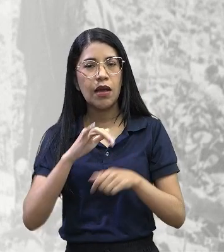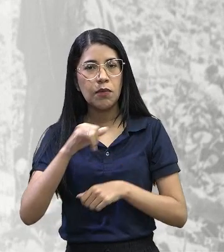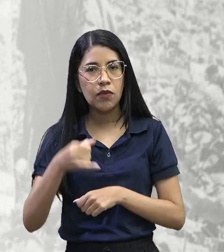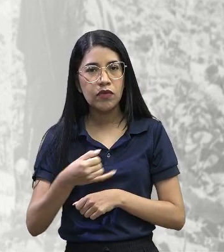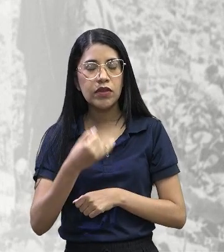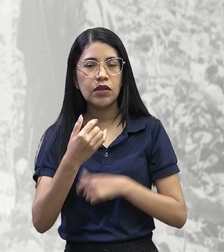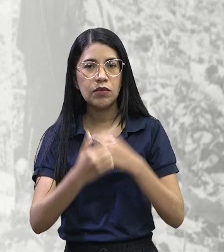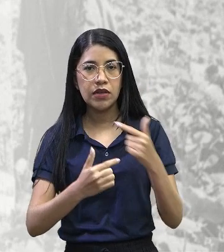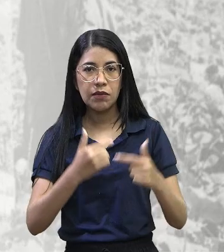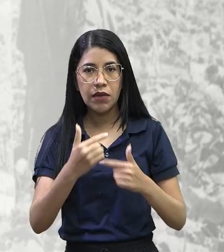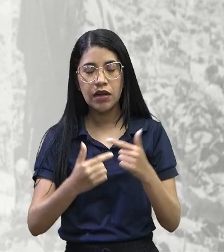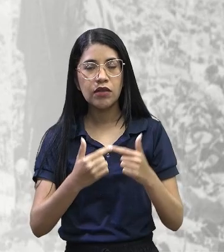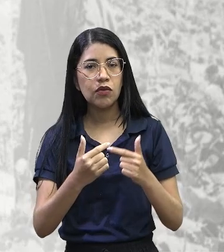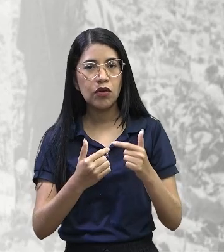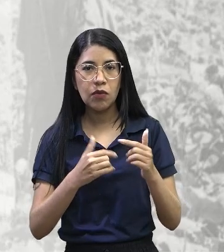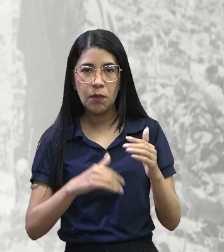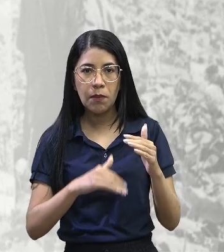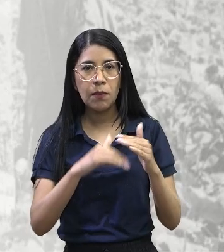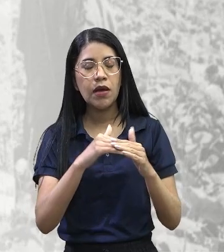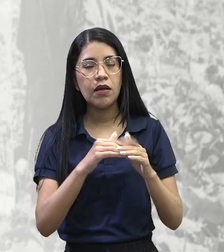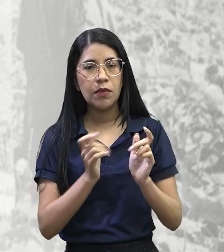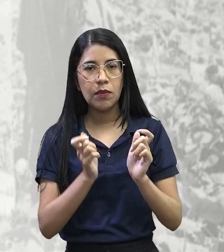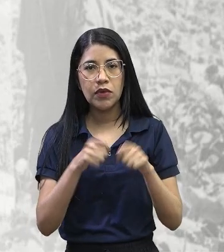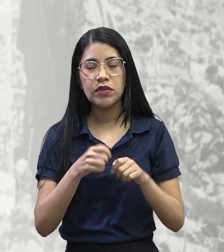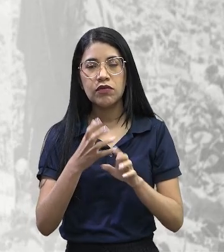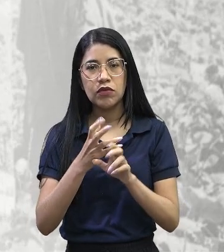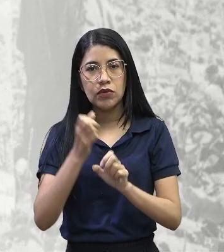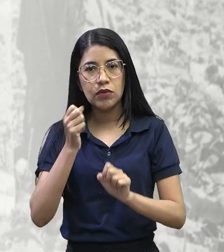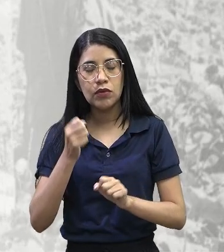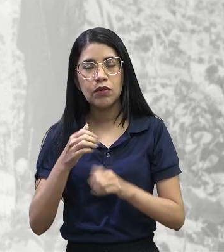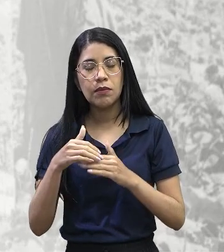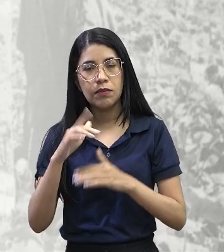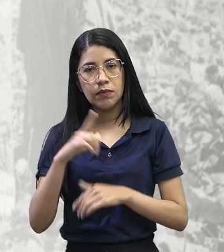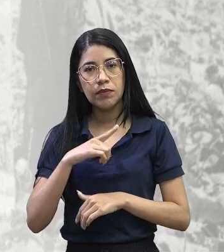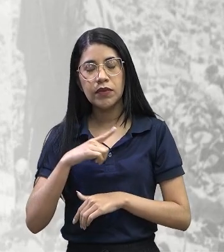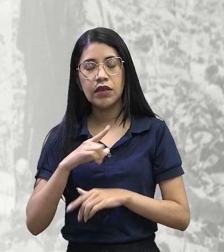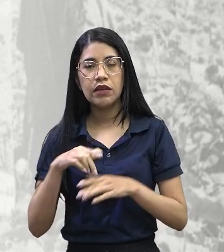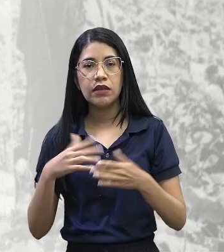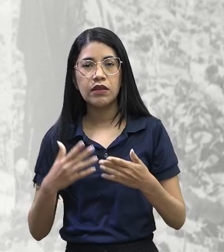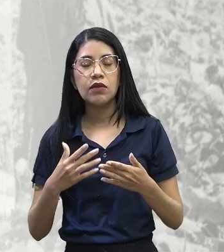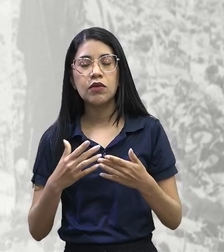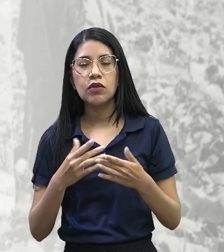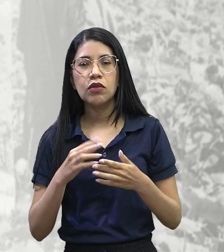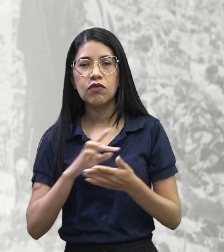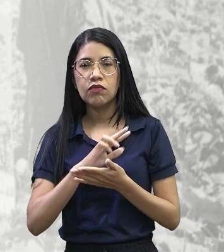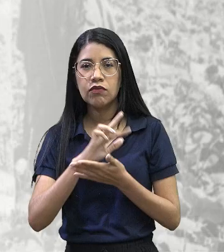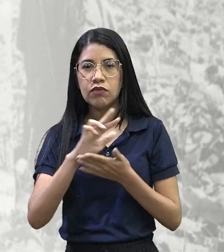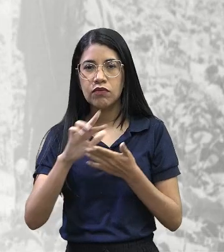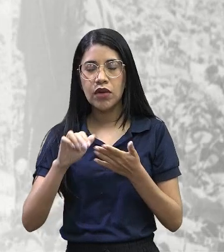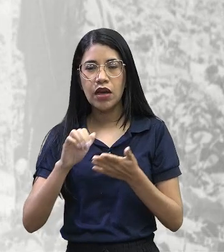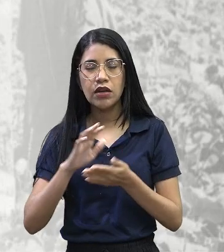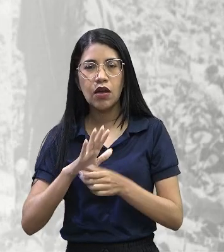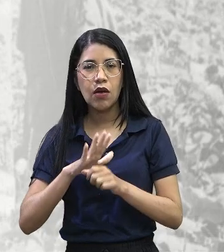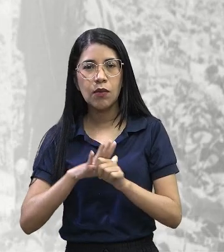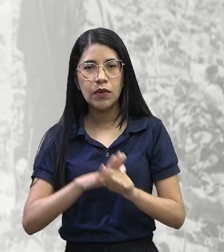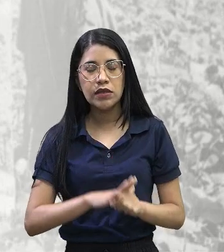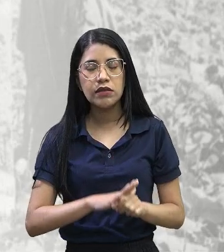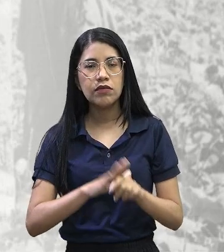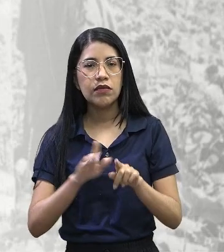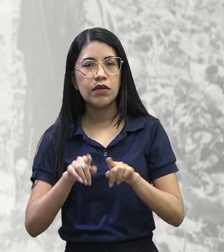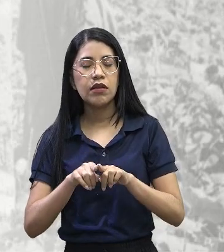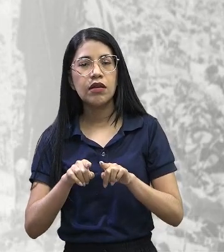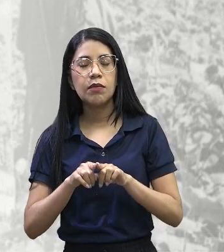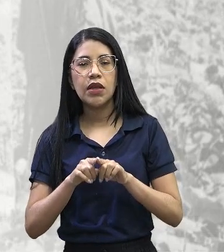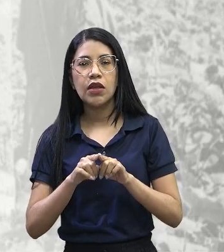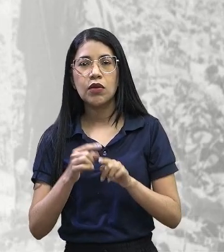mão de obra desse indivíduo para obter mais lucro. Enfim, toda sorte de opressão e condenado ao isolamento